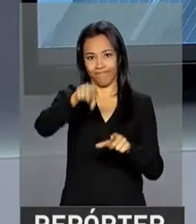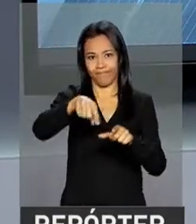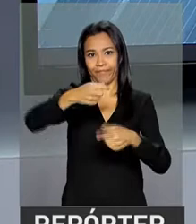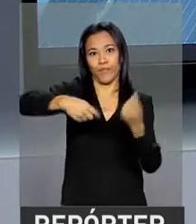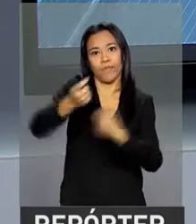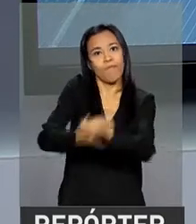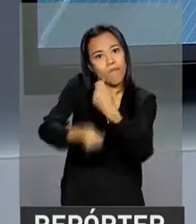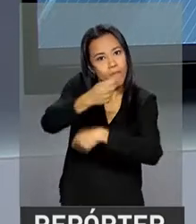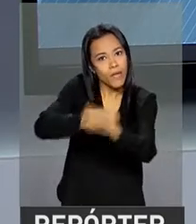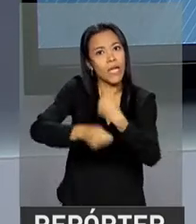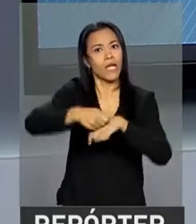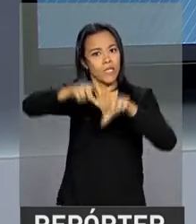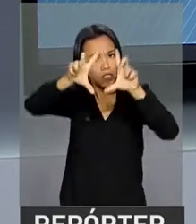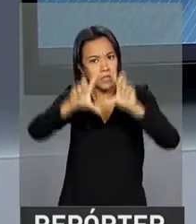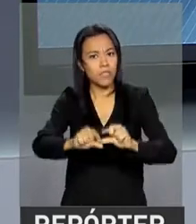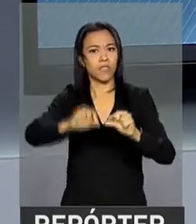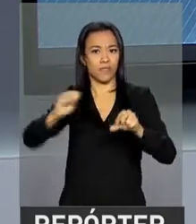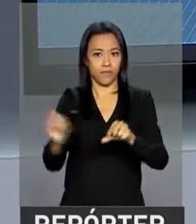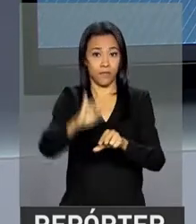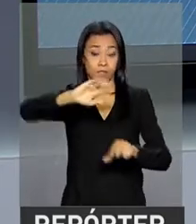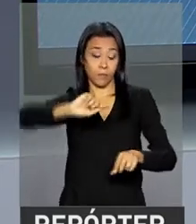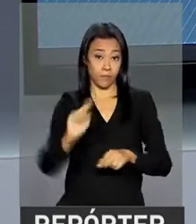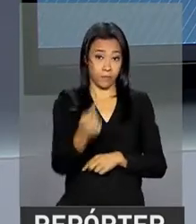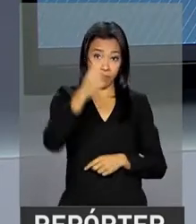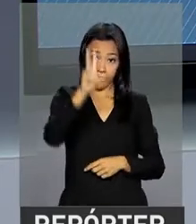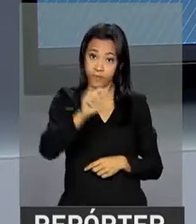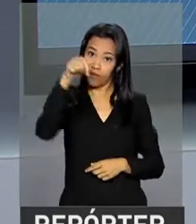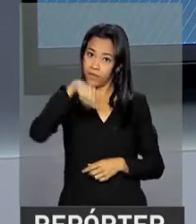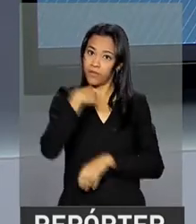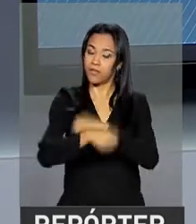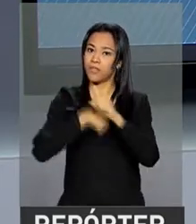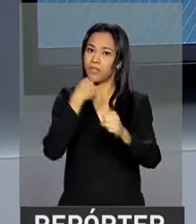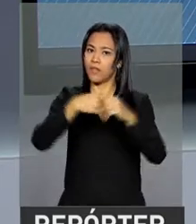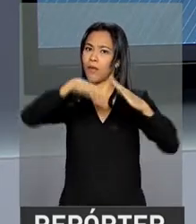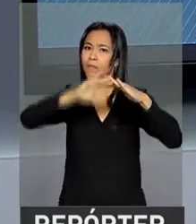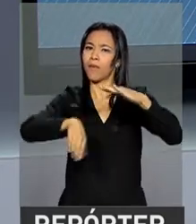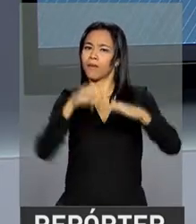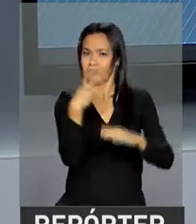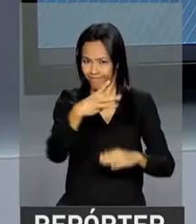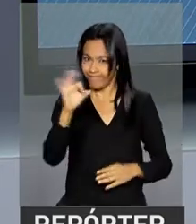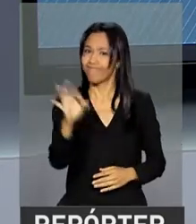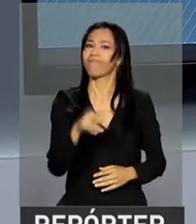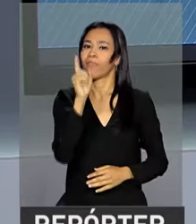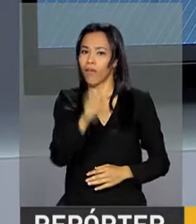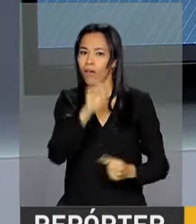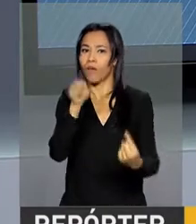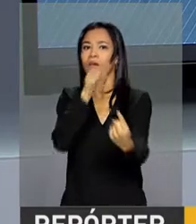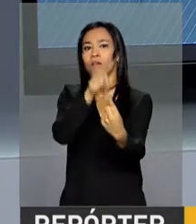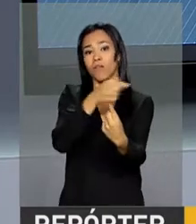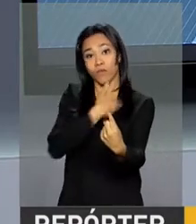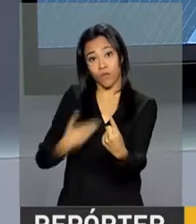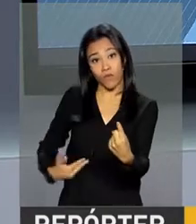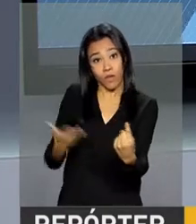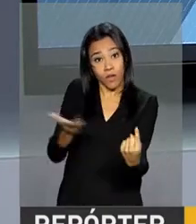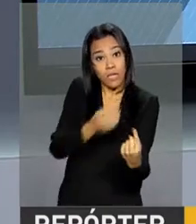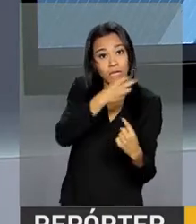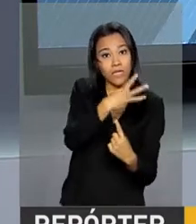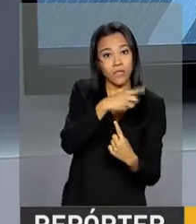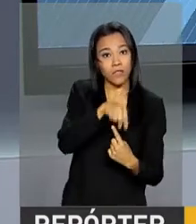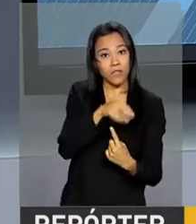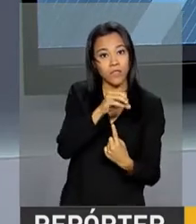de inflação caiu pela primeira vez neste ano abaixo de 3 por cento que é o piso da meta passou de